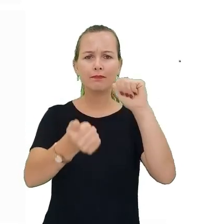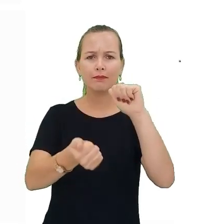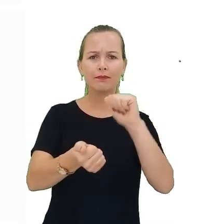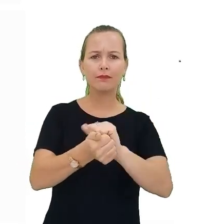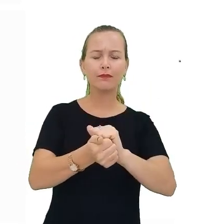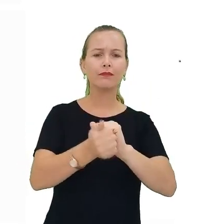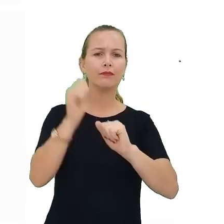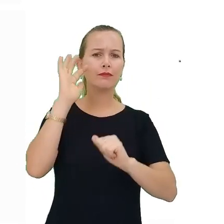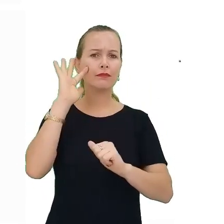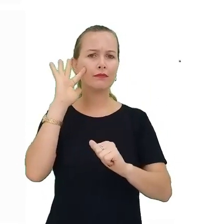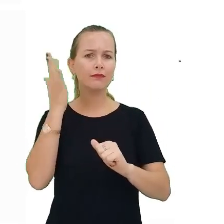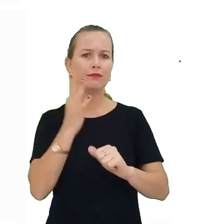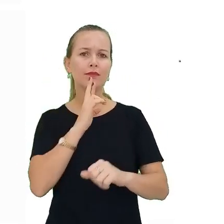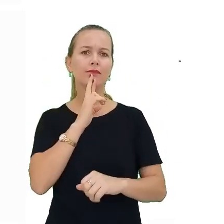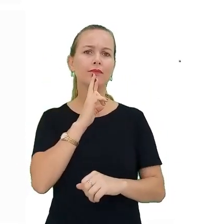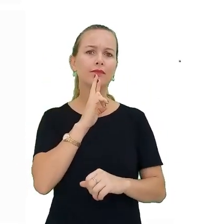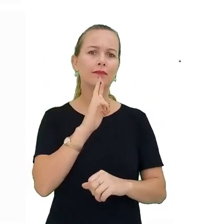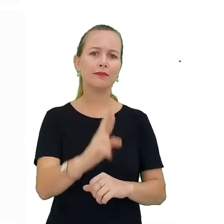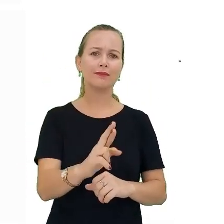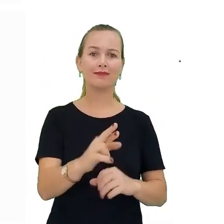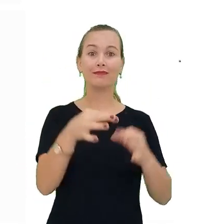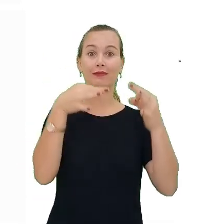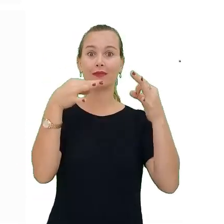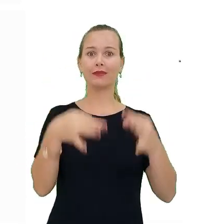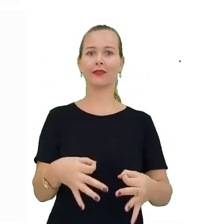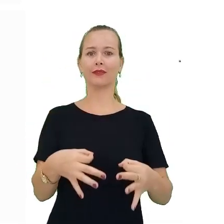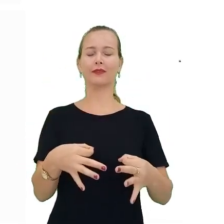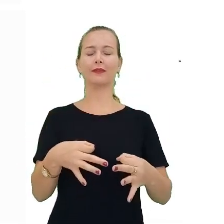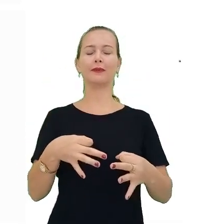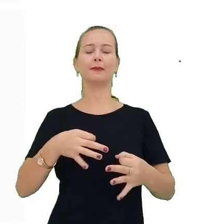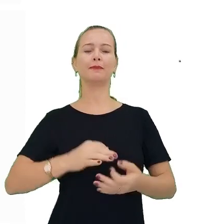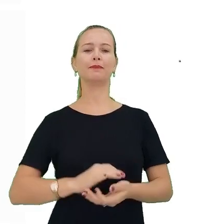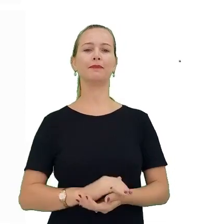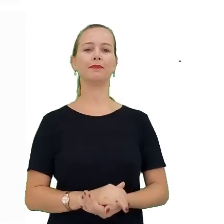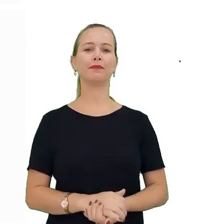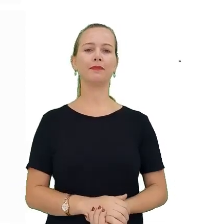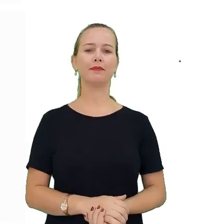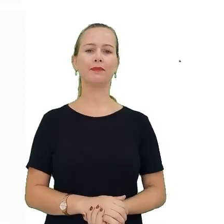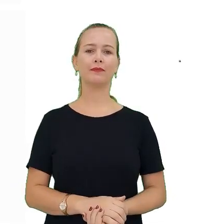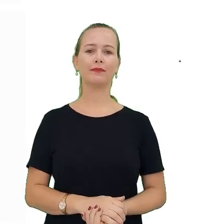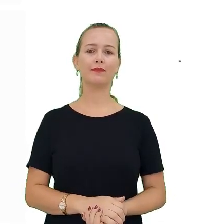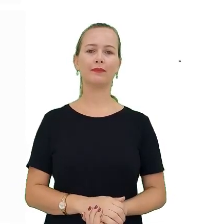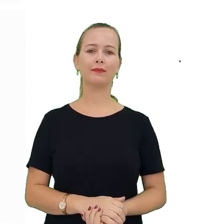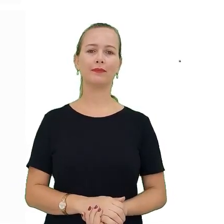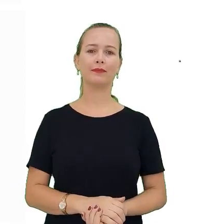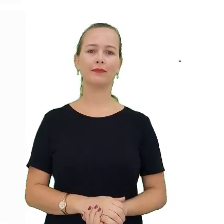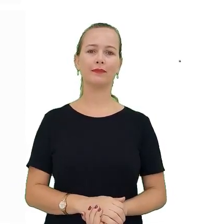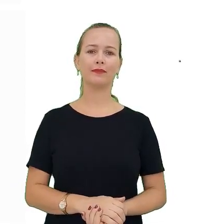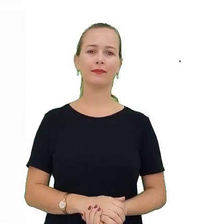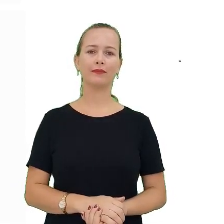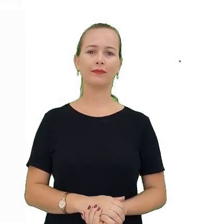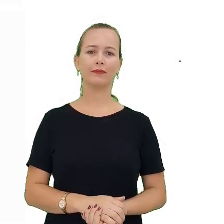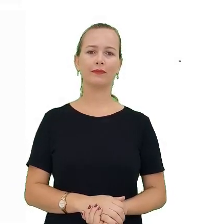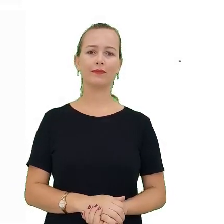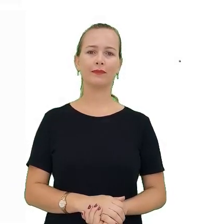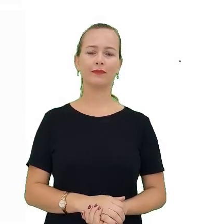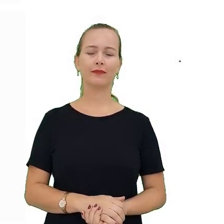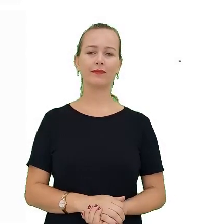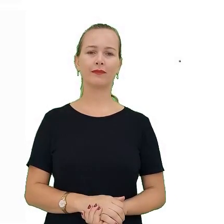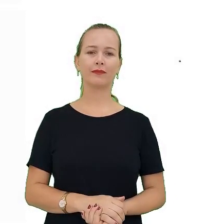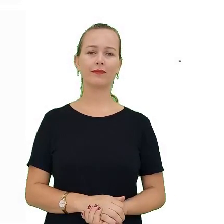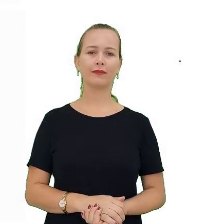adequar soluções de modo que seja constituída uma argumentação consistente e favorável.